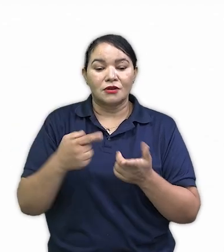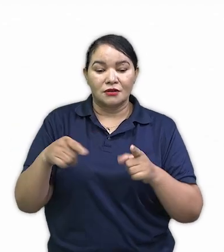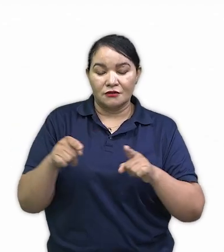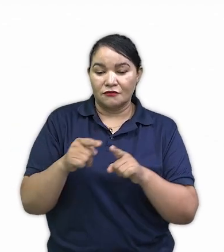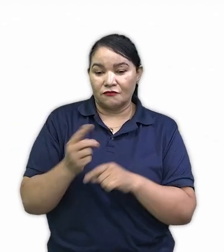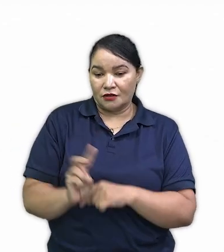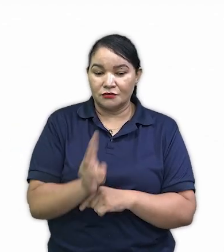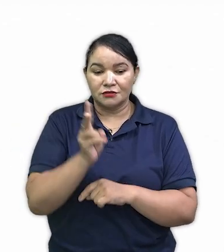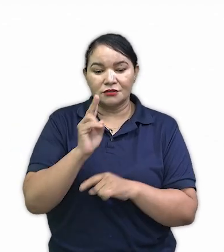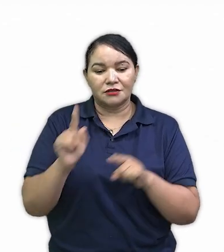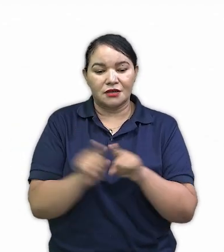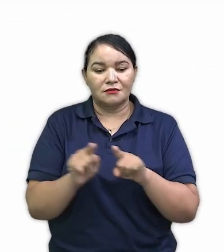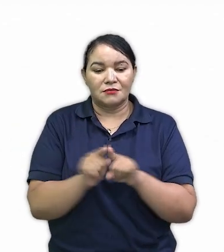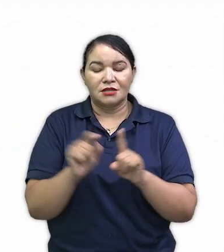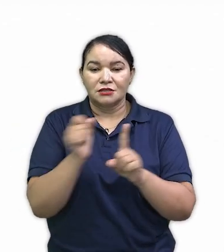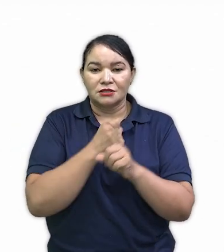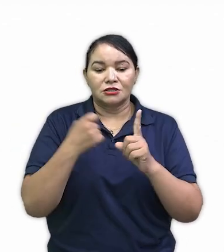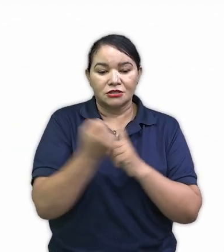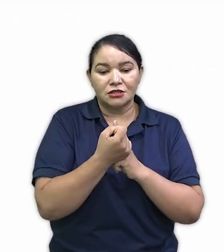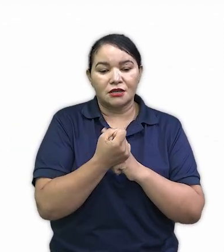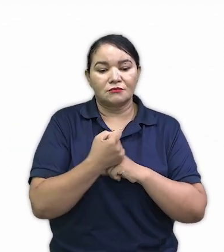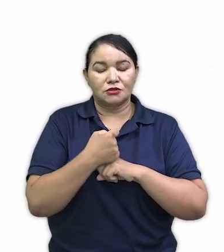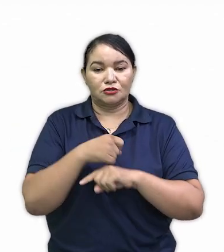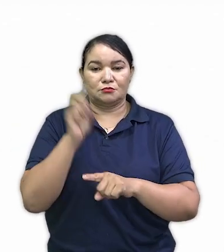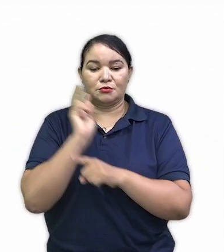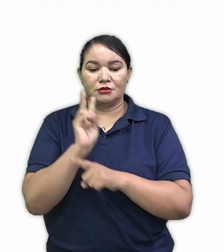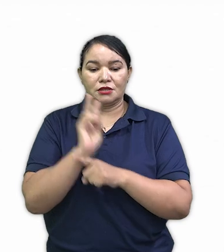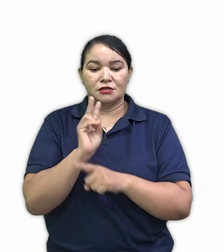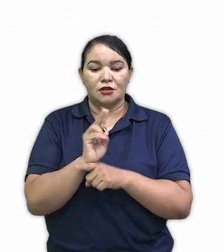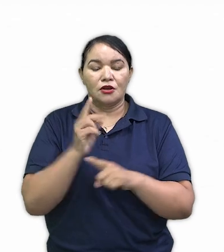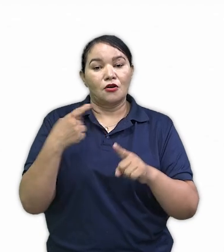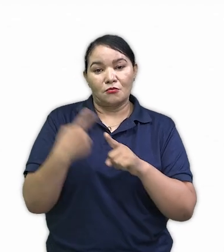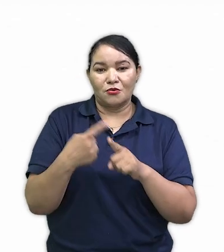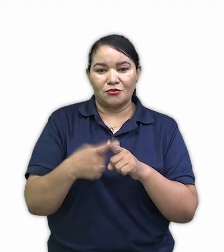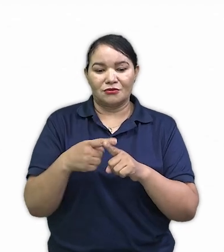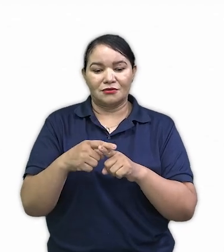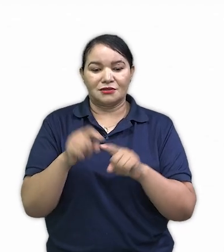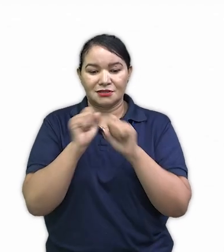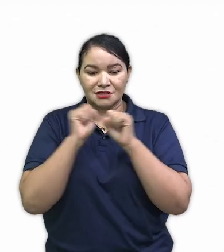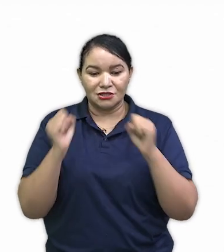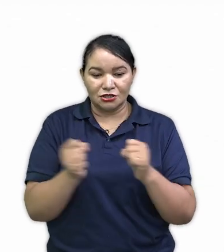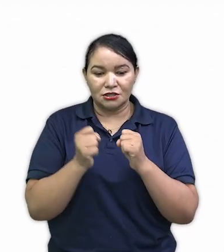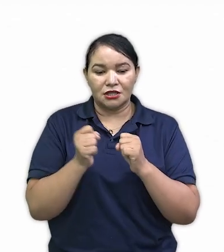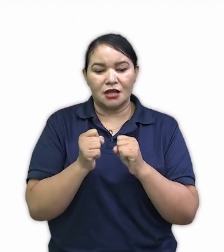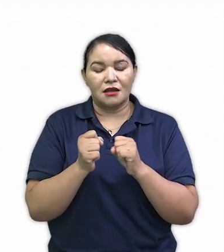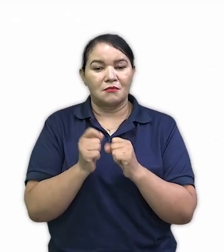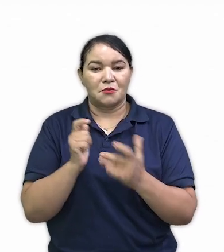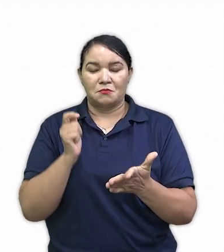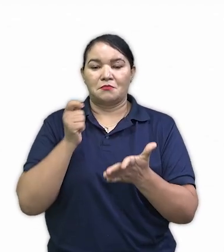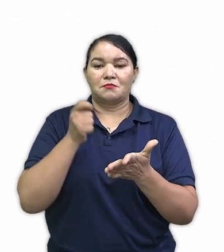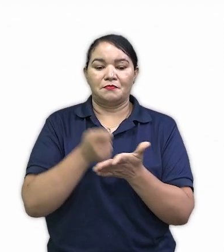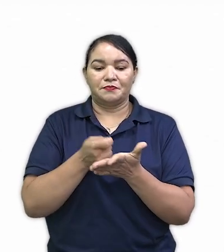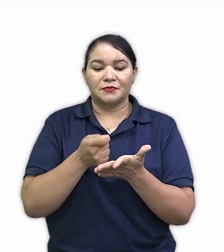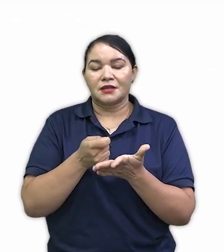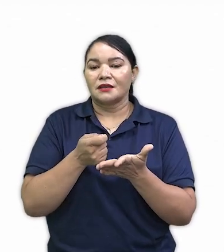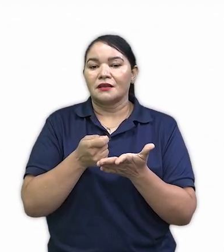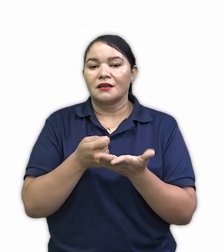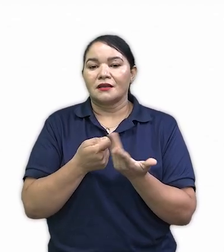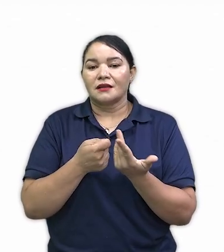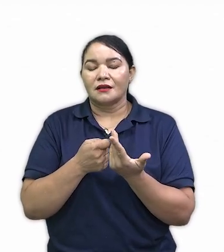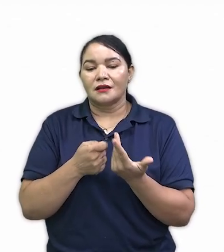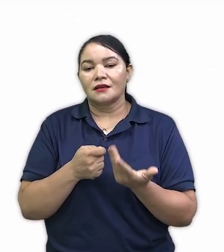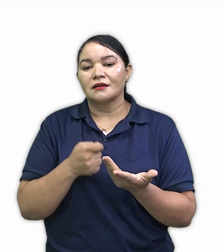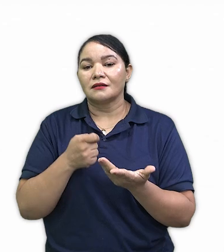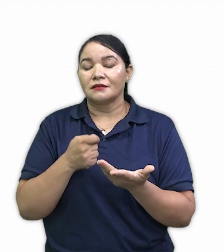um sistema de proteção do sistema que costuma pagá-los. Olha só, um sistema de proteção